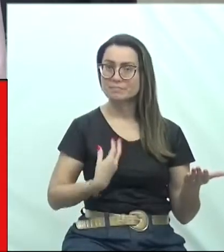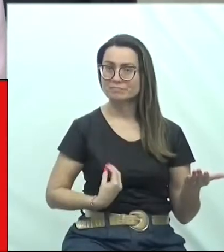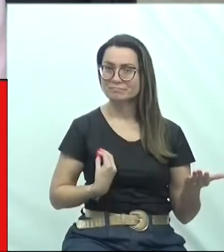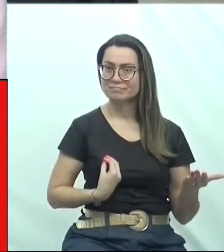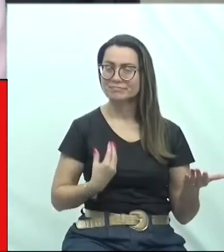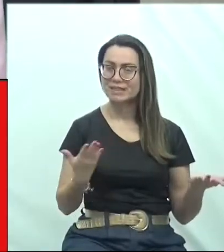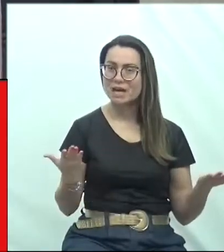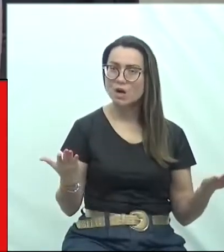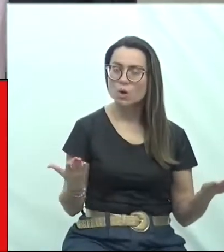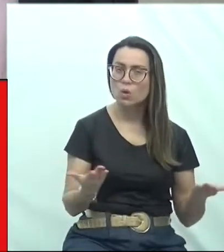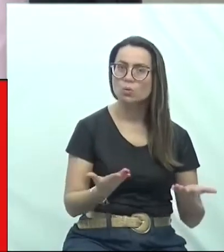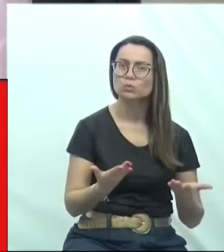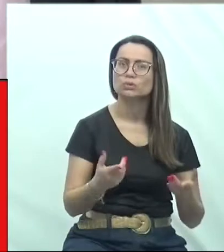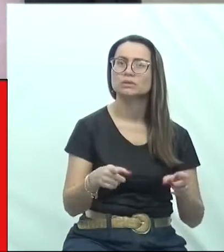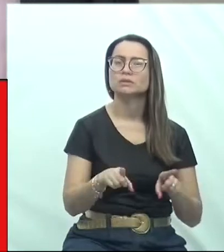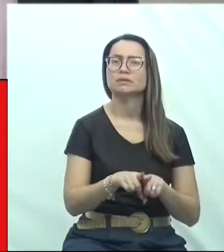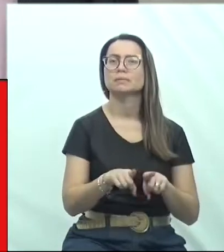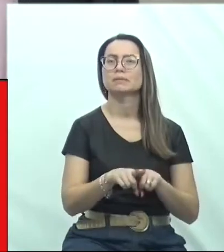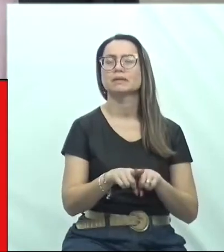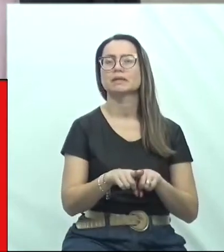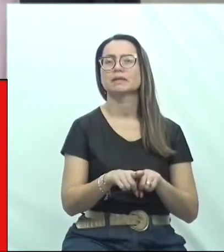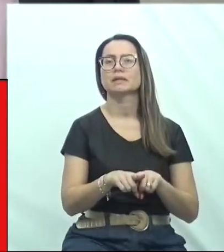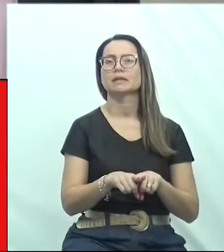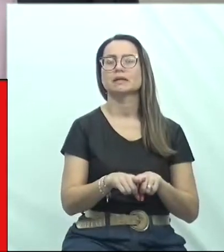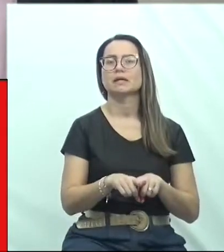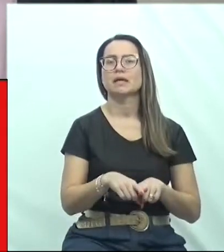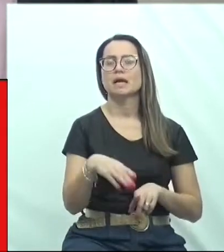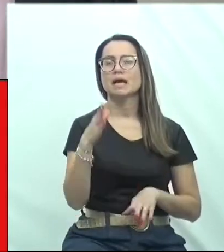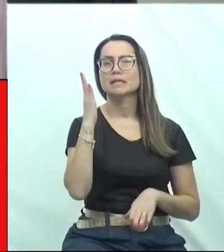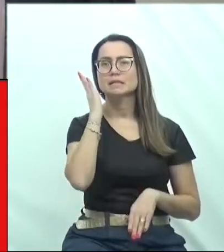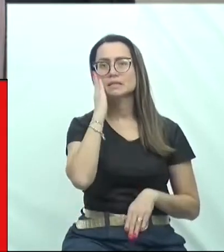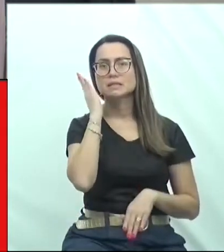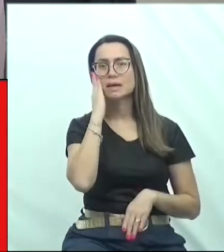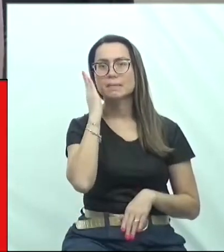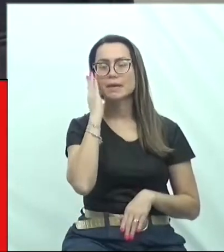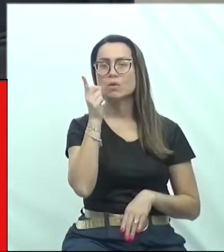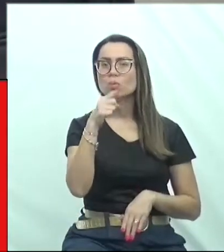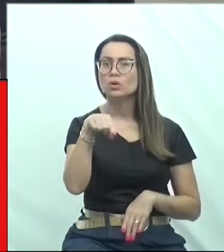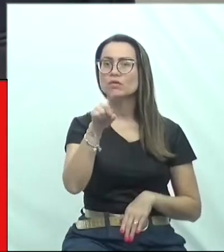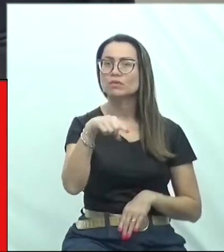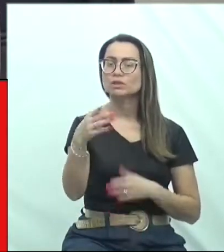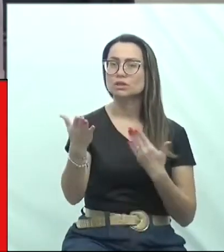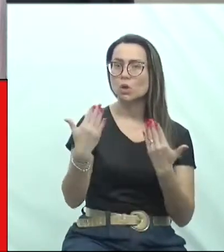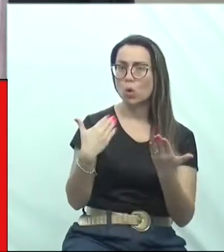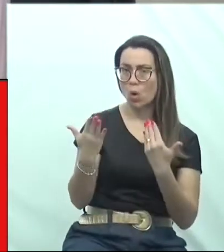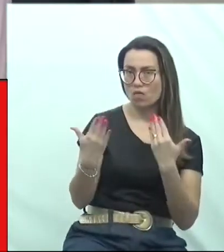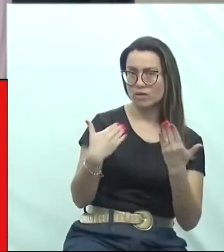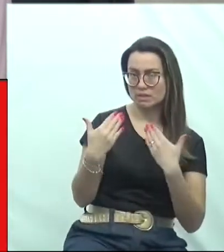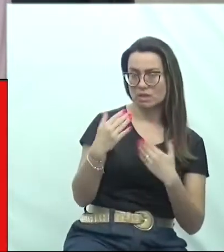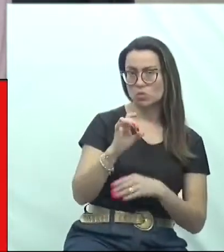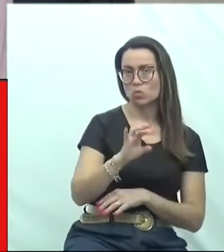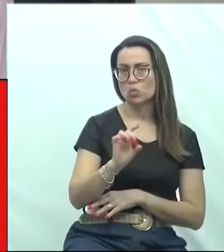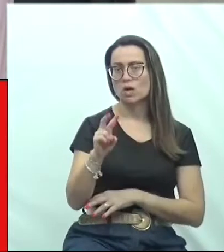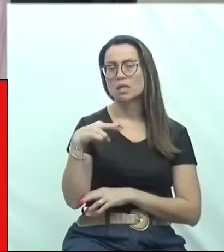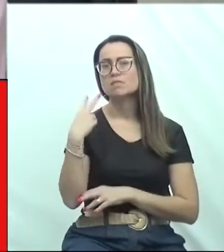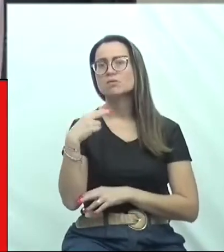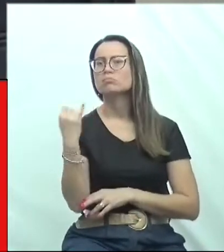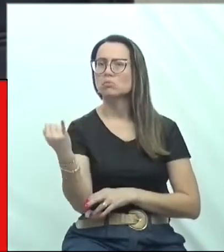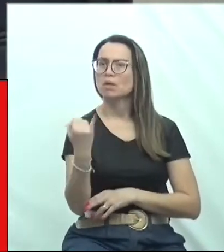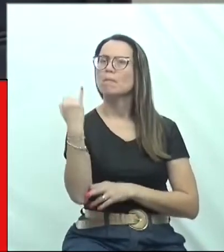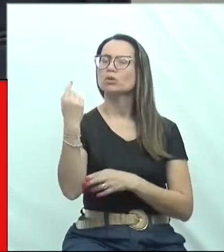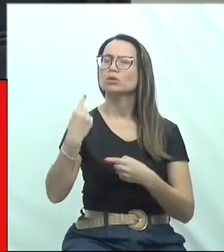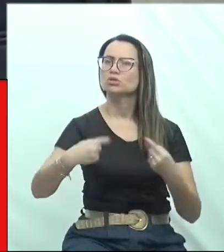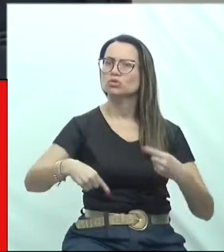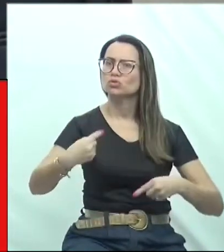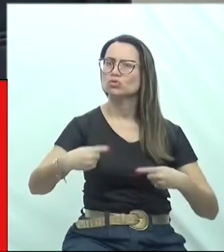de escutar o que os nobres estão debatendo com os nobres vereadores, que é muito importante essa discussão para a cidade, porque